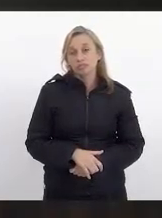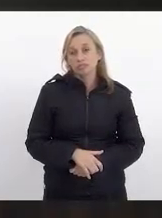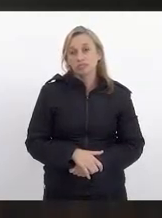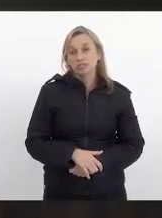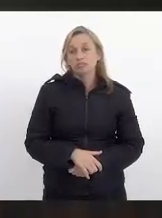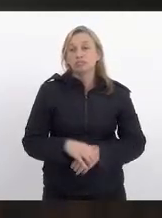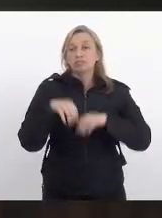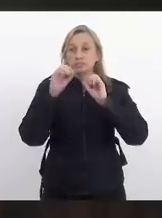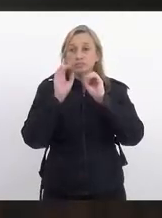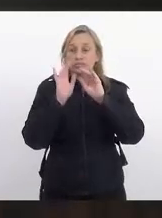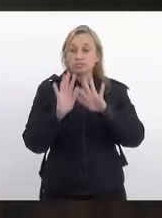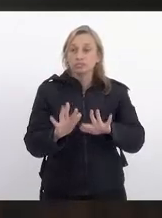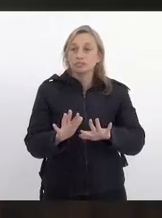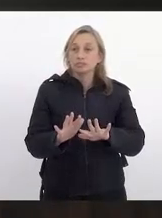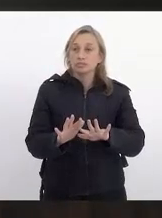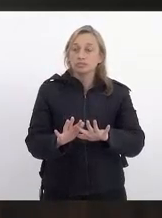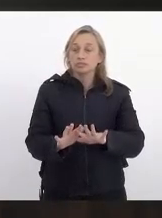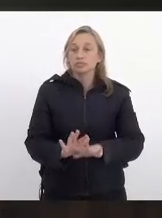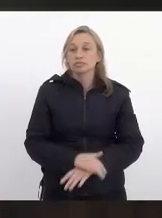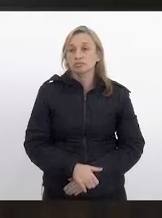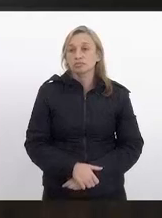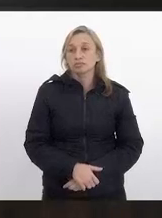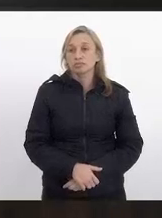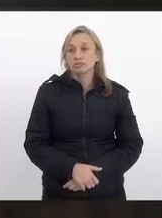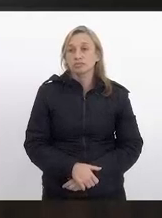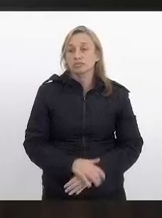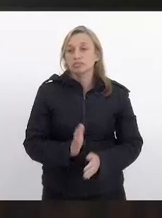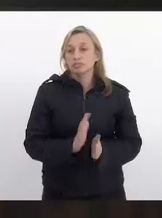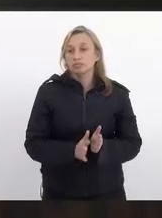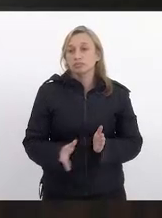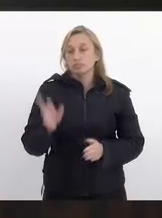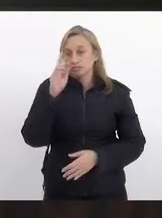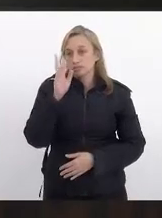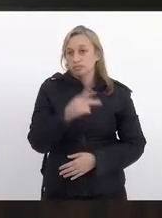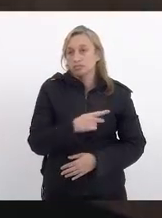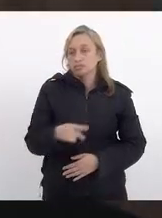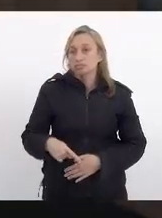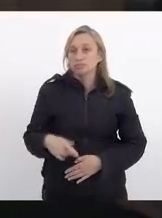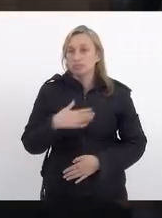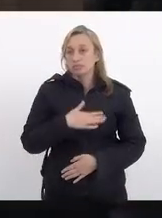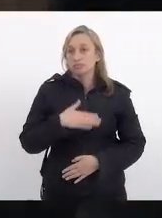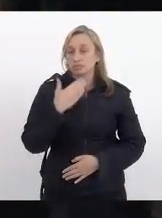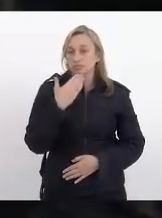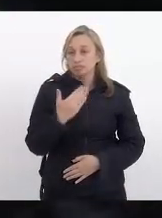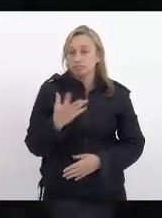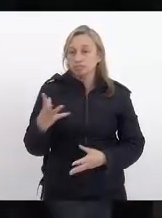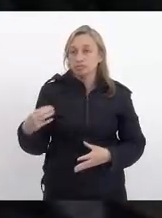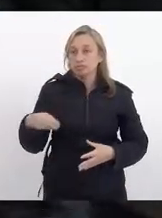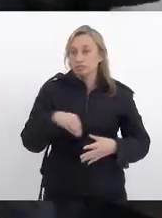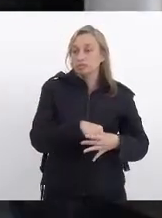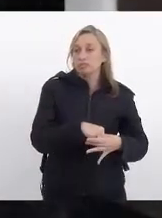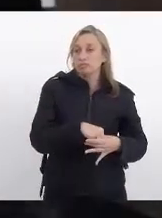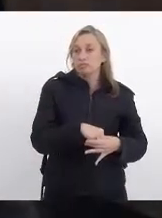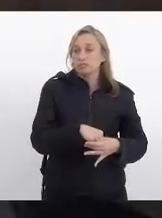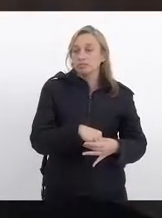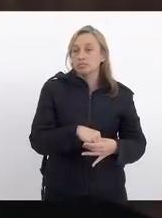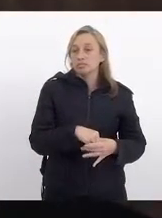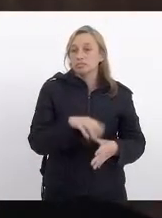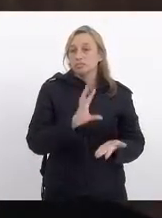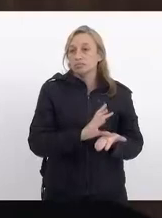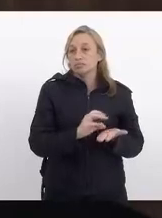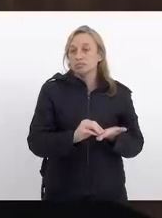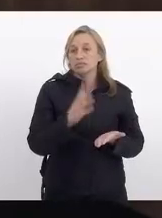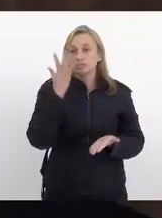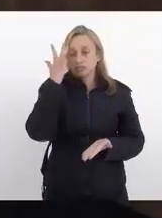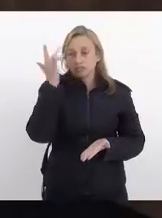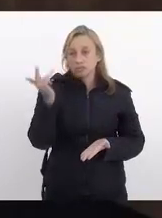havendo número legal por favor eu gostaria de pedir a inclusão na pauta